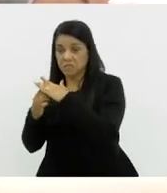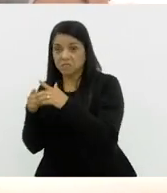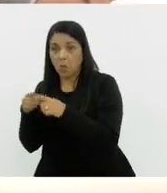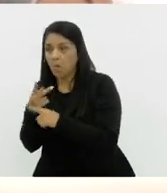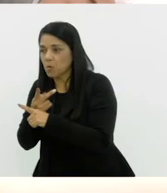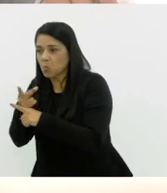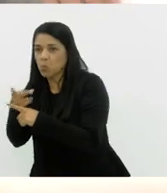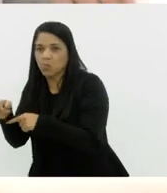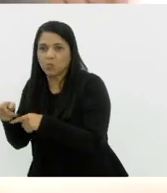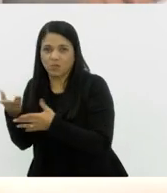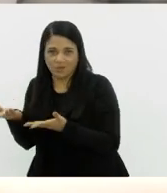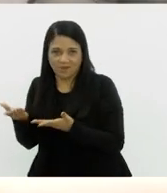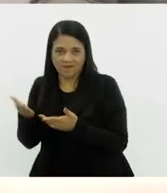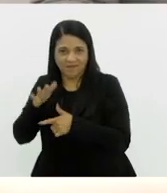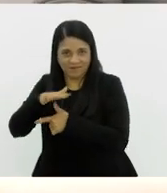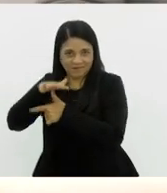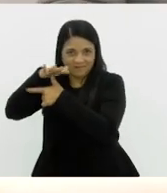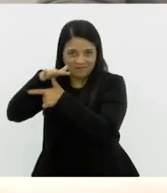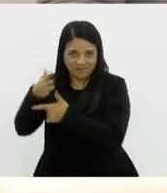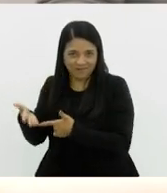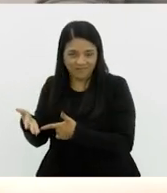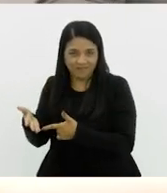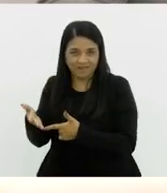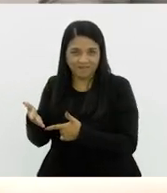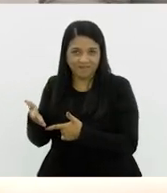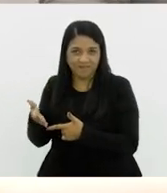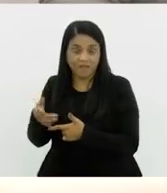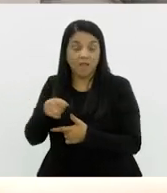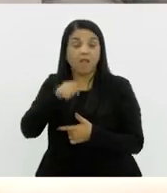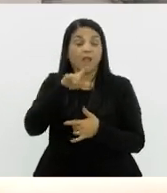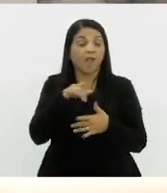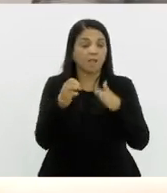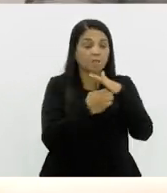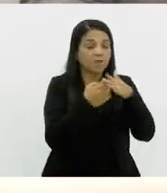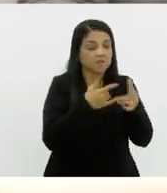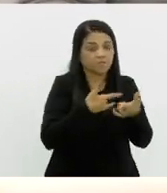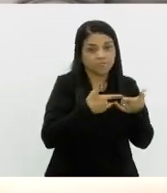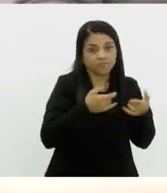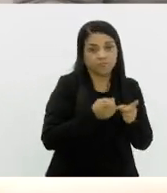operadora. Saber quem são essas daí, ir para o